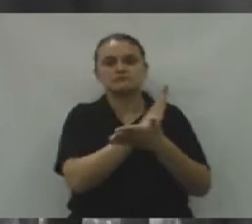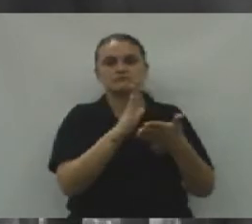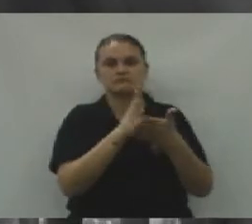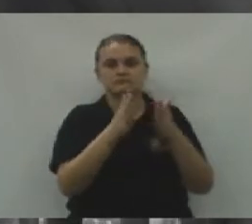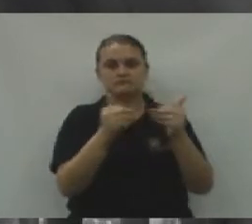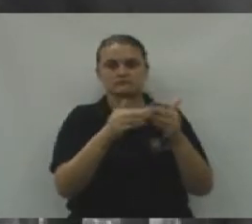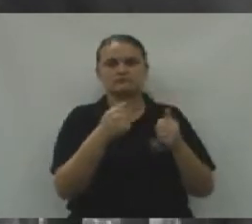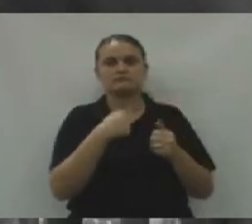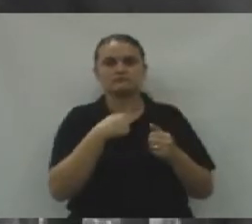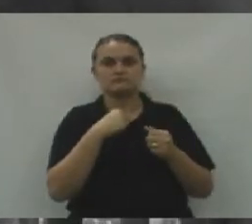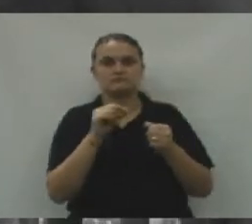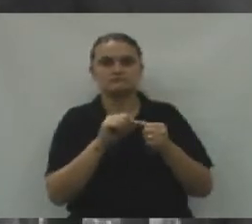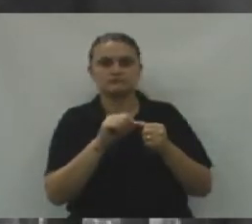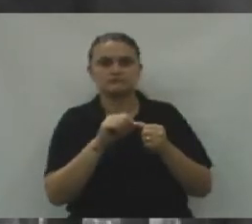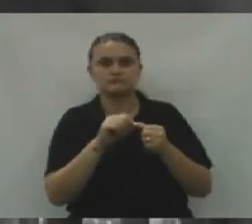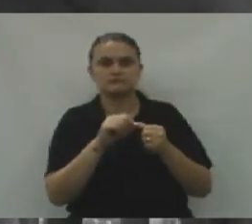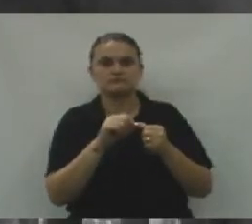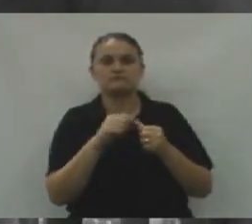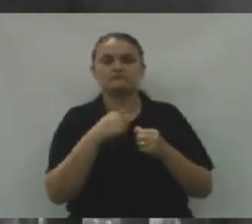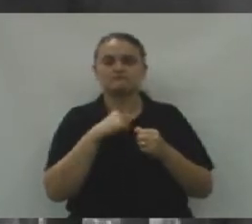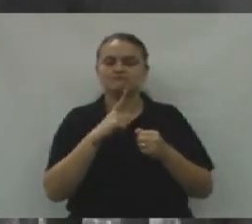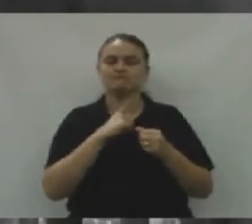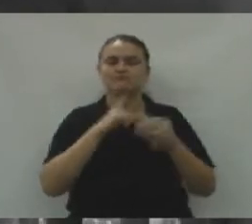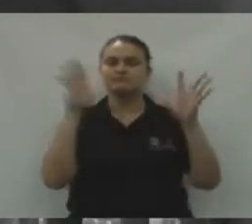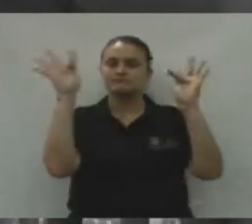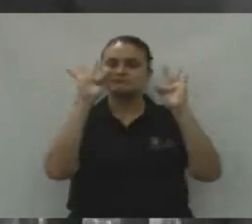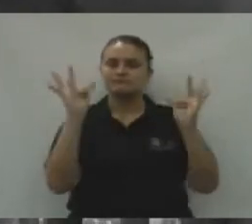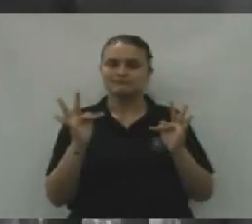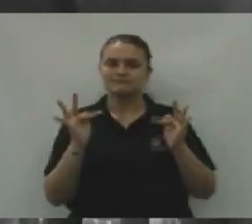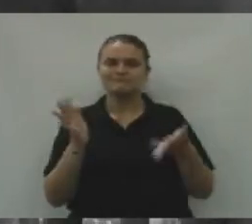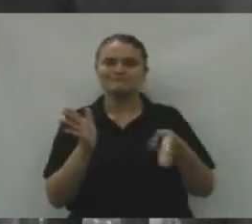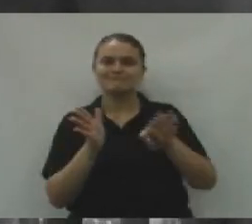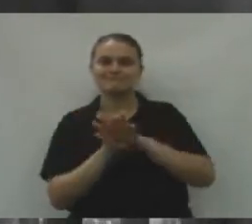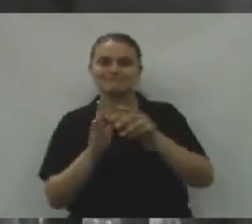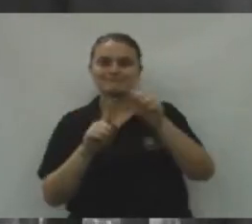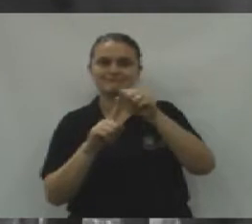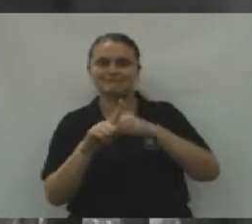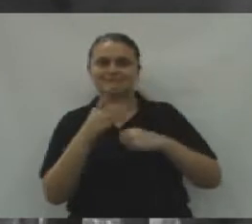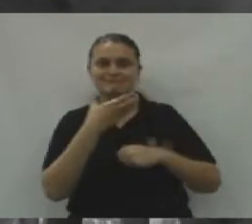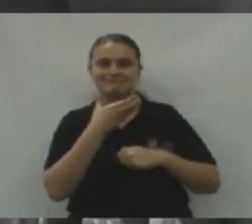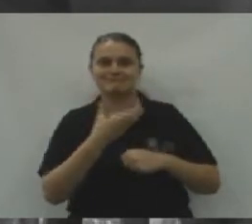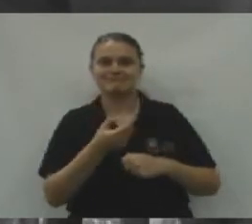pedidos, alguns requerimentos, e fico feliz de chegar no final do ano